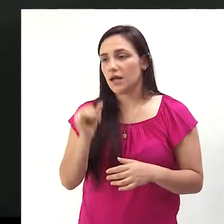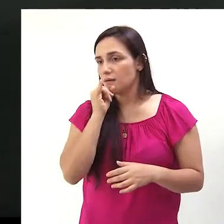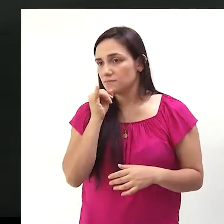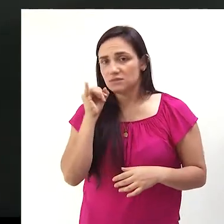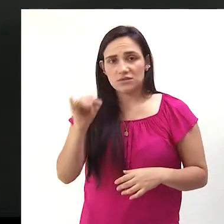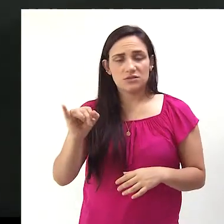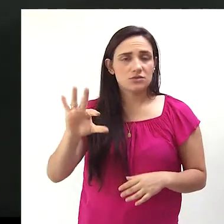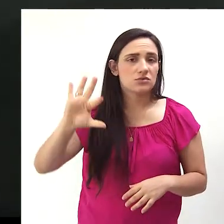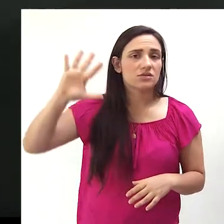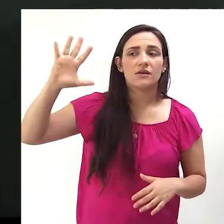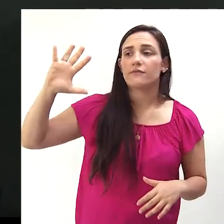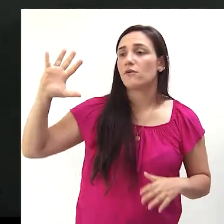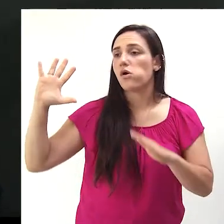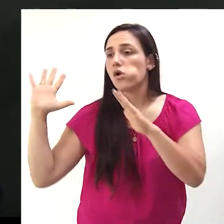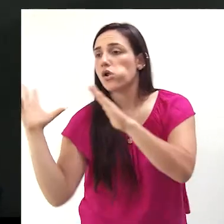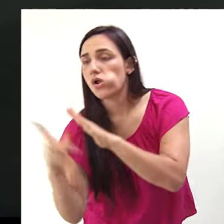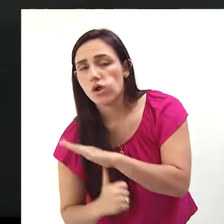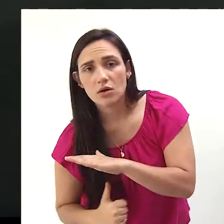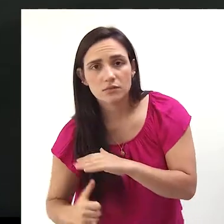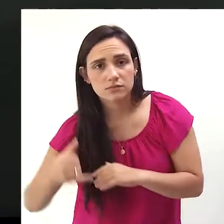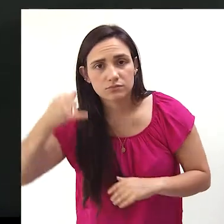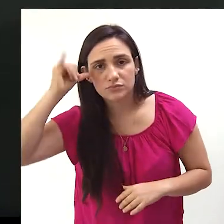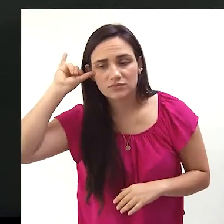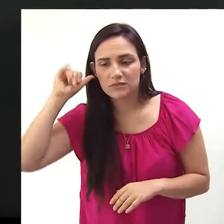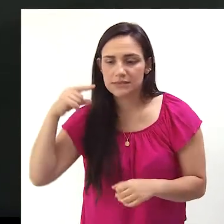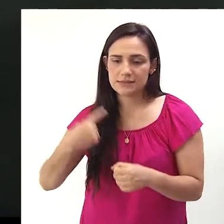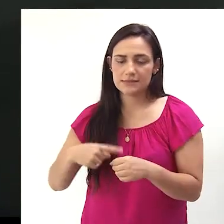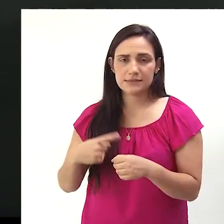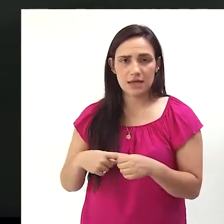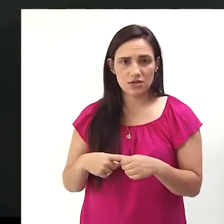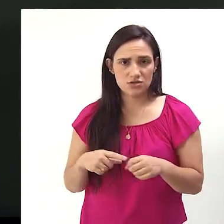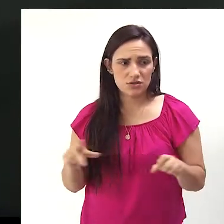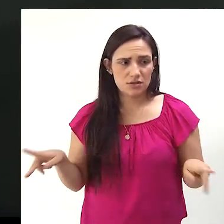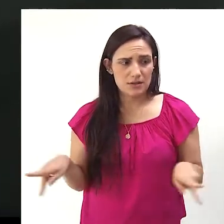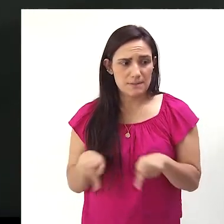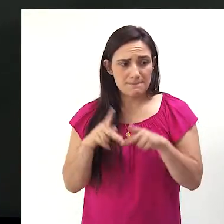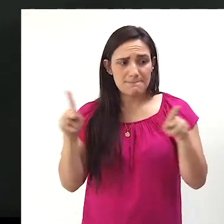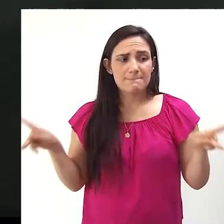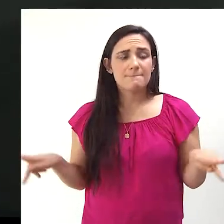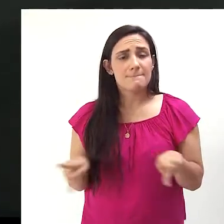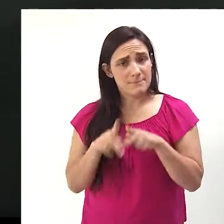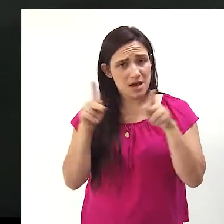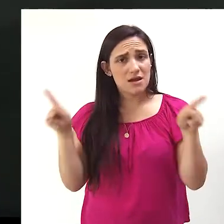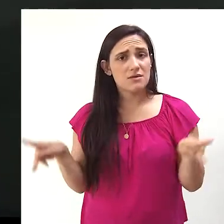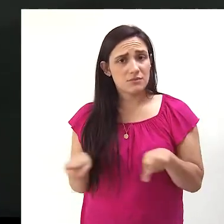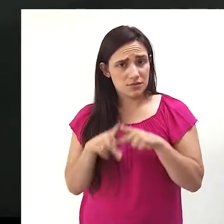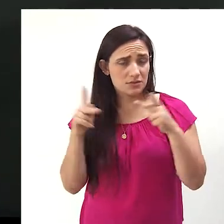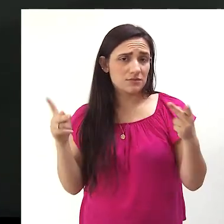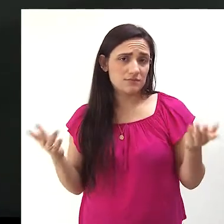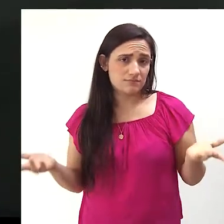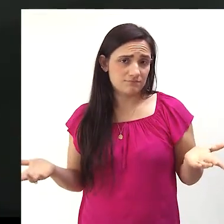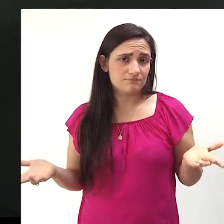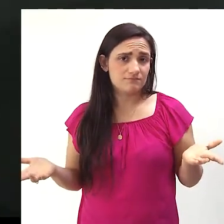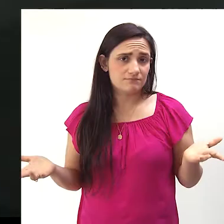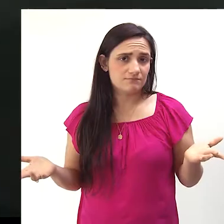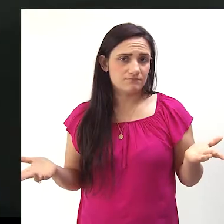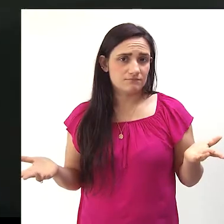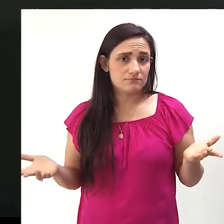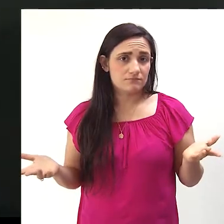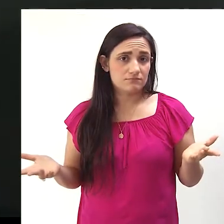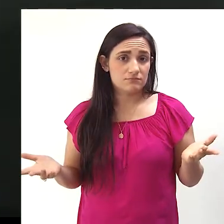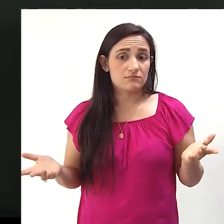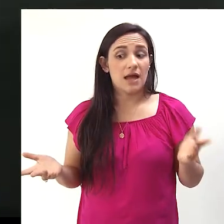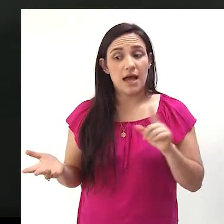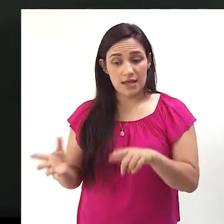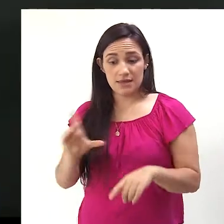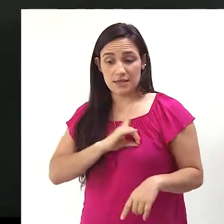Contextualizando isso, né? Quando houver um furto de gado, por exemplo, no município de Paranhos, via de regra, quem vai tomar o conhecimento